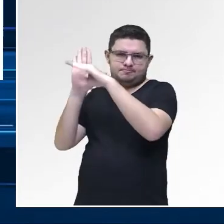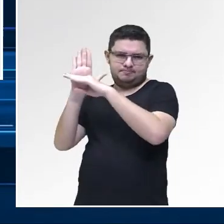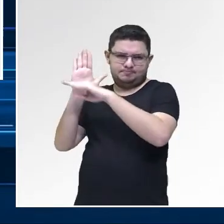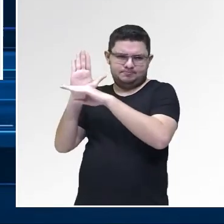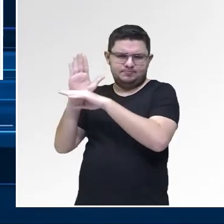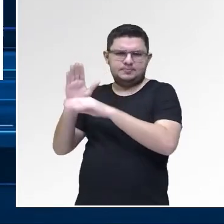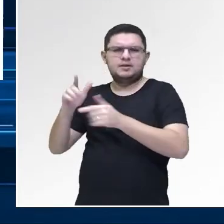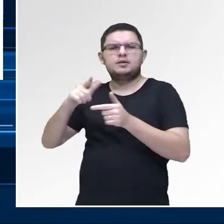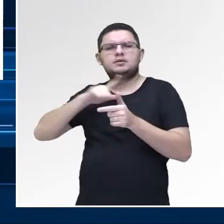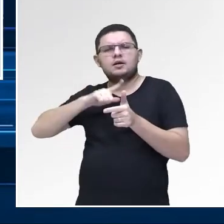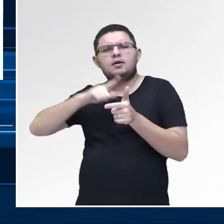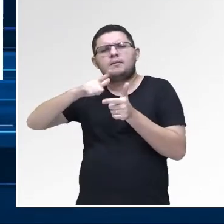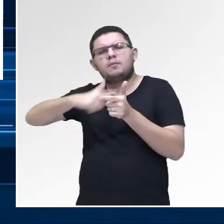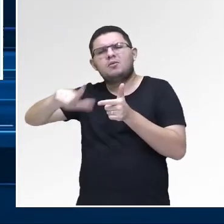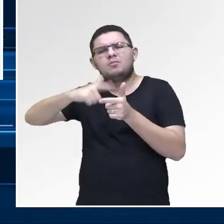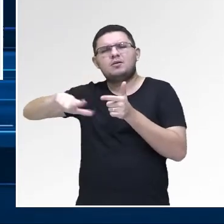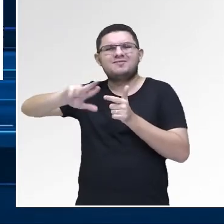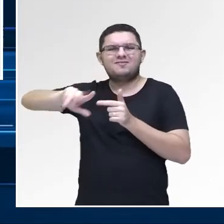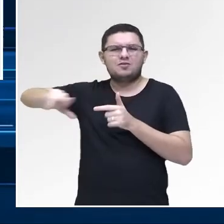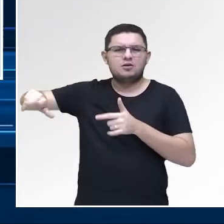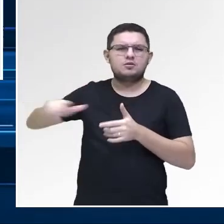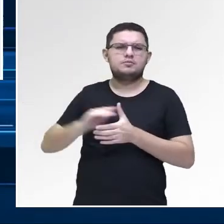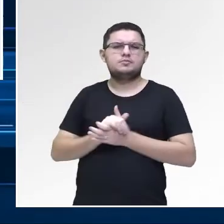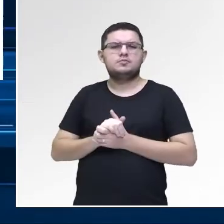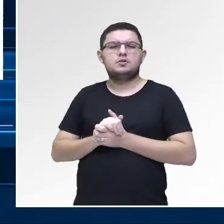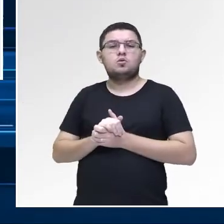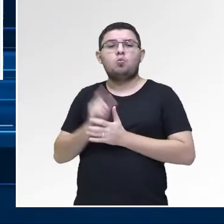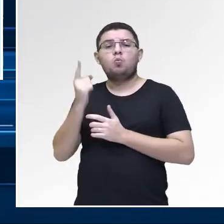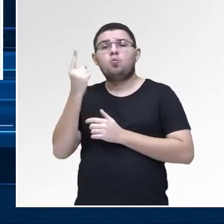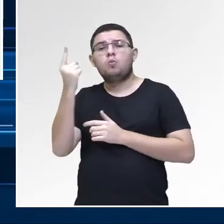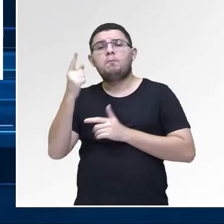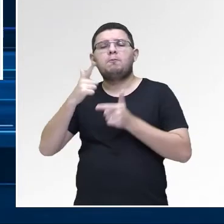vários problemas, né? Um desses problemas